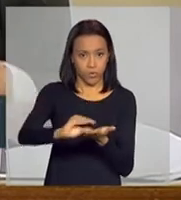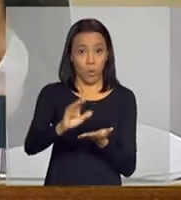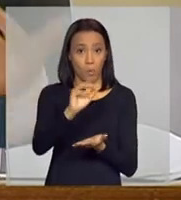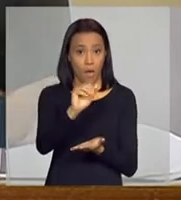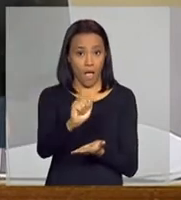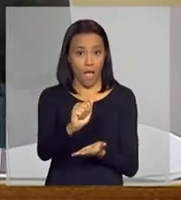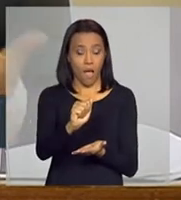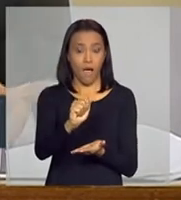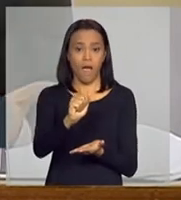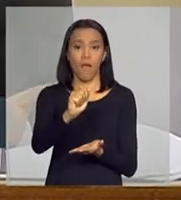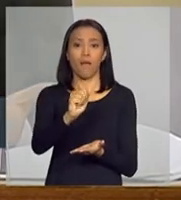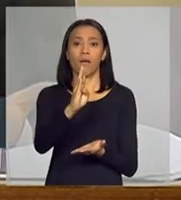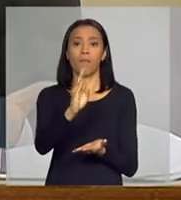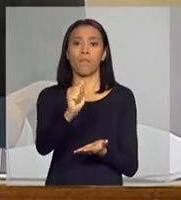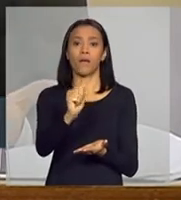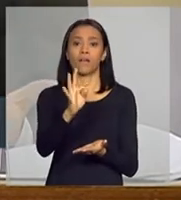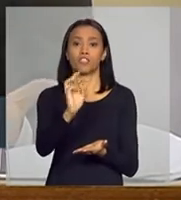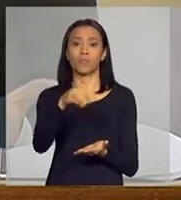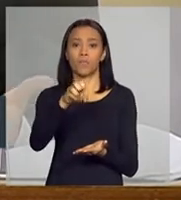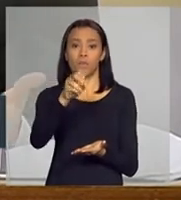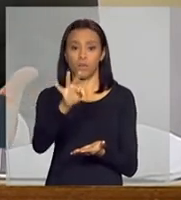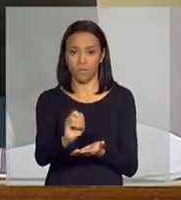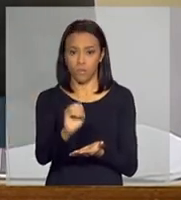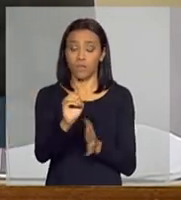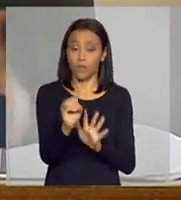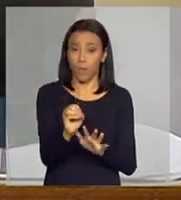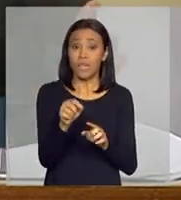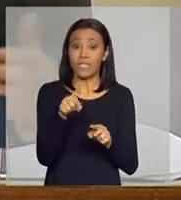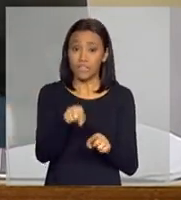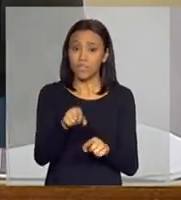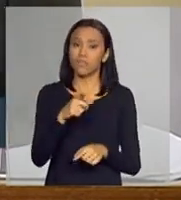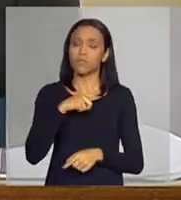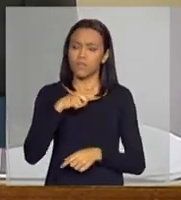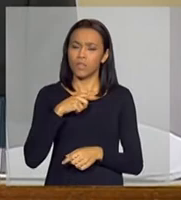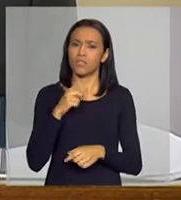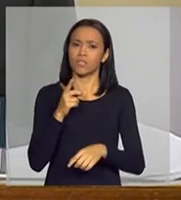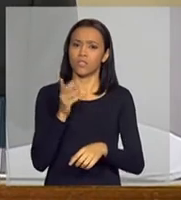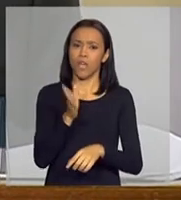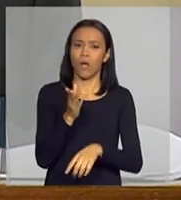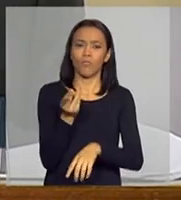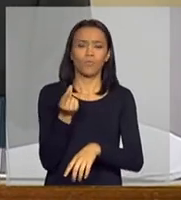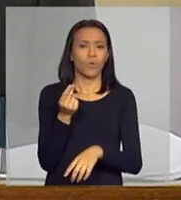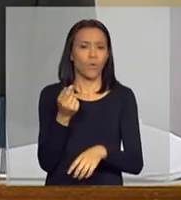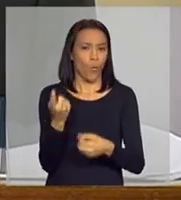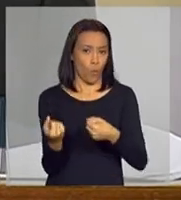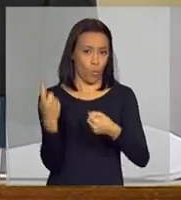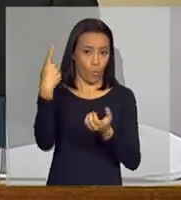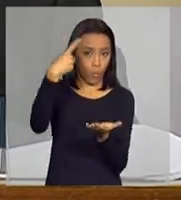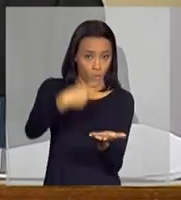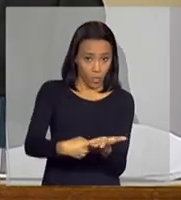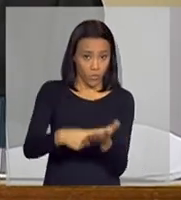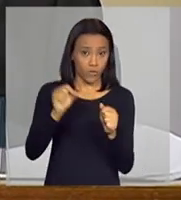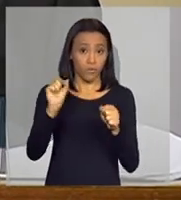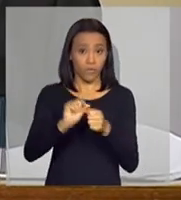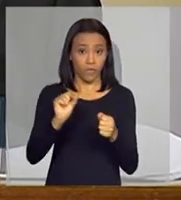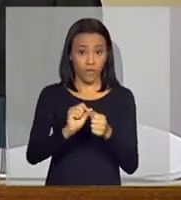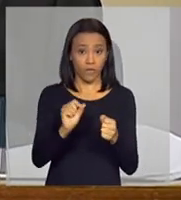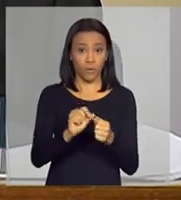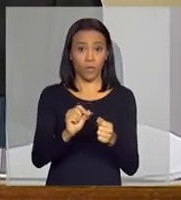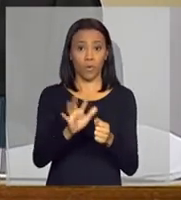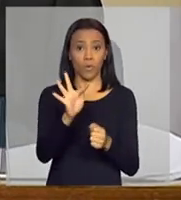tempo não utilizamos a negativa Tá certo ela existe já há algum tempo um acordo feito com fundo monetário